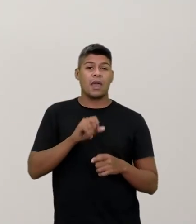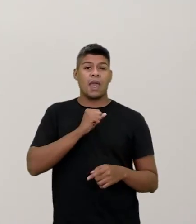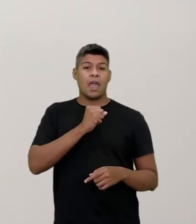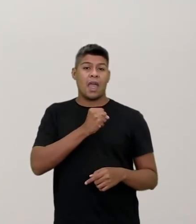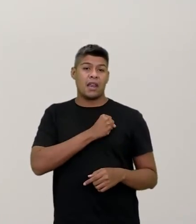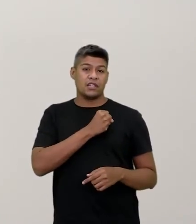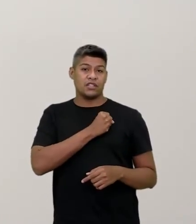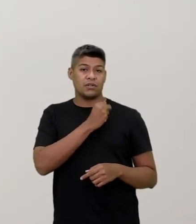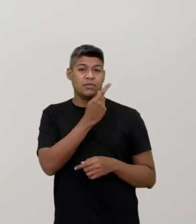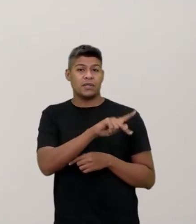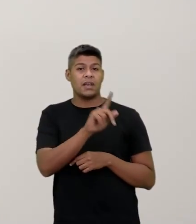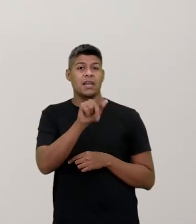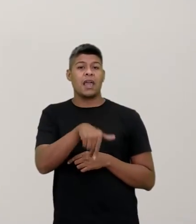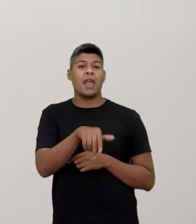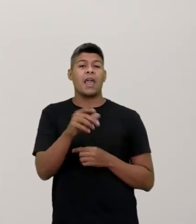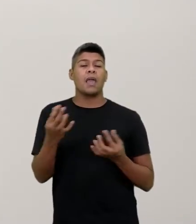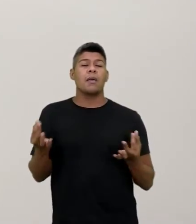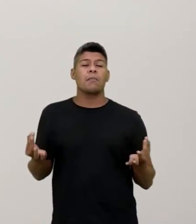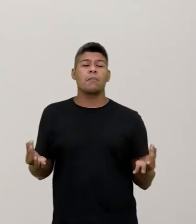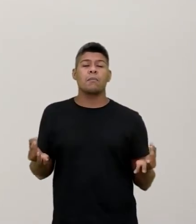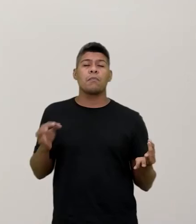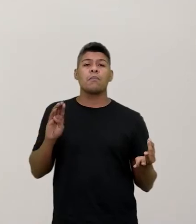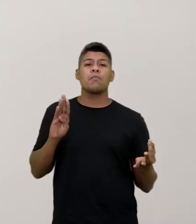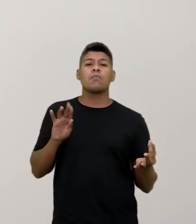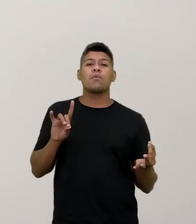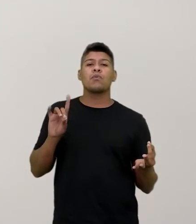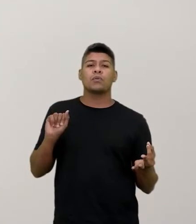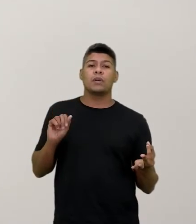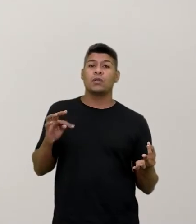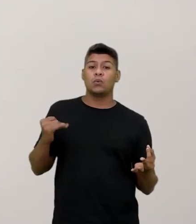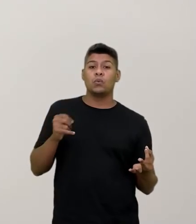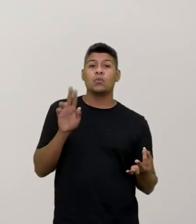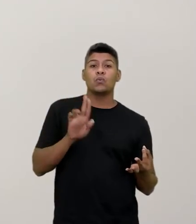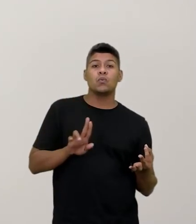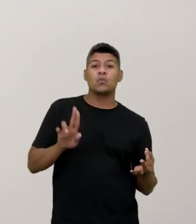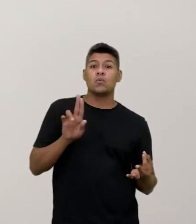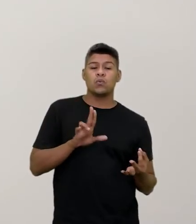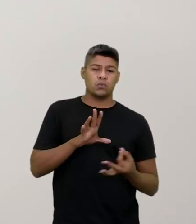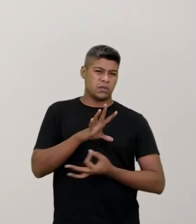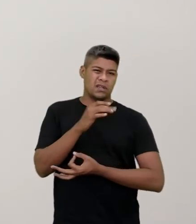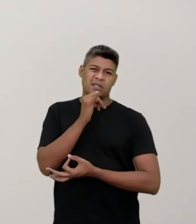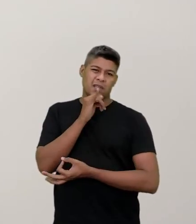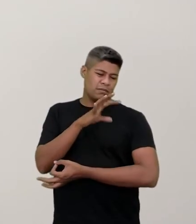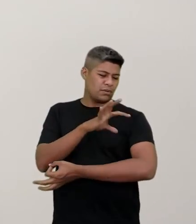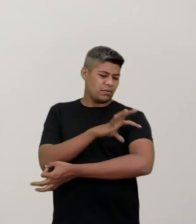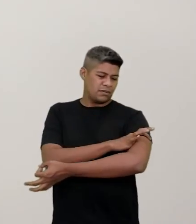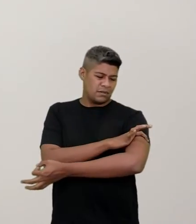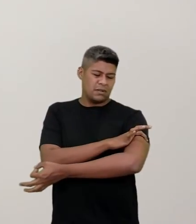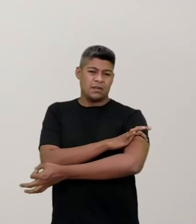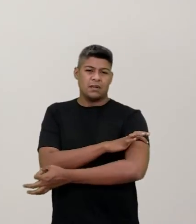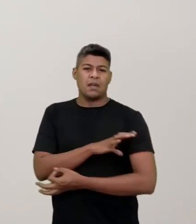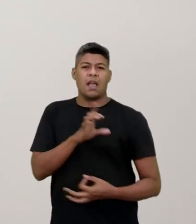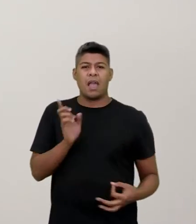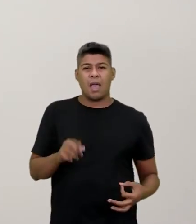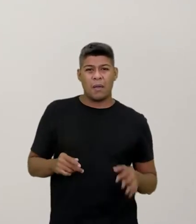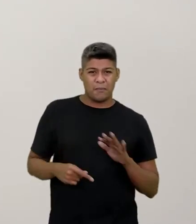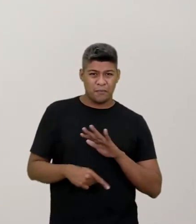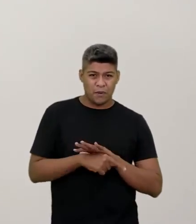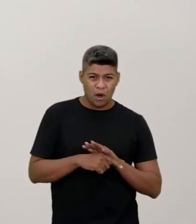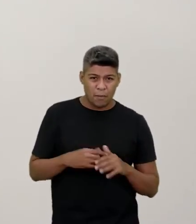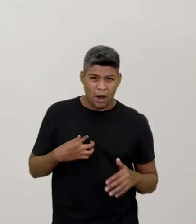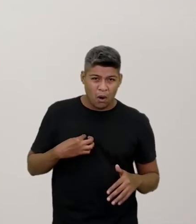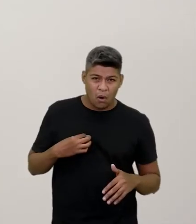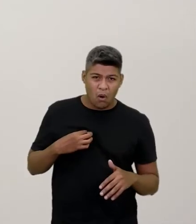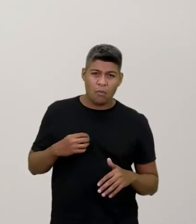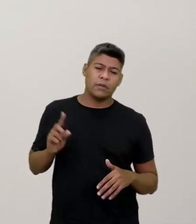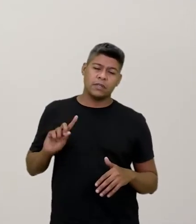interessante. Então eles são budistas e tudo que eles usam com o adereço não é só por uma questão do uniforme, da luta, nem